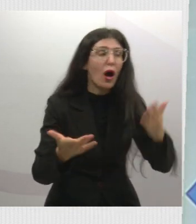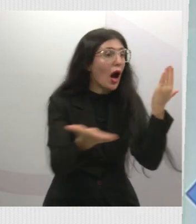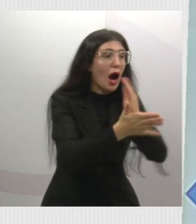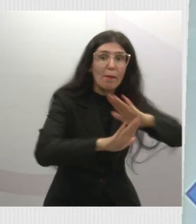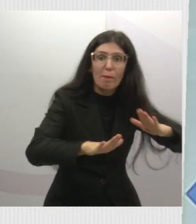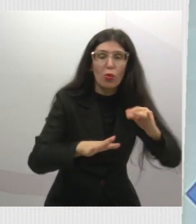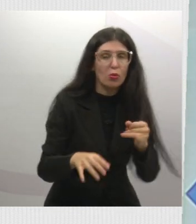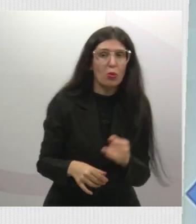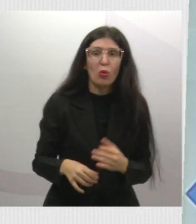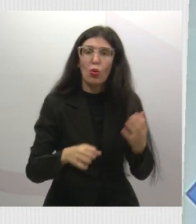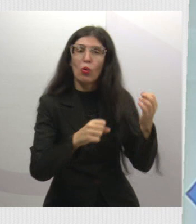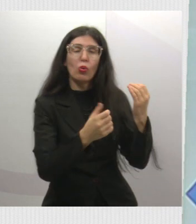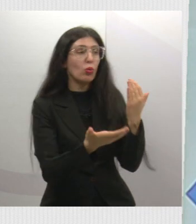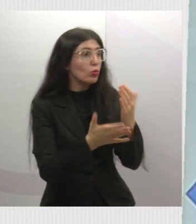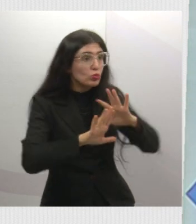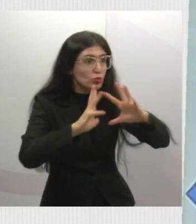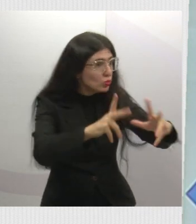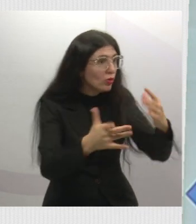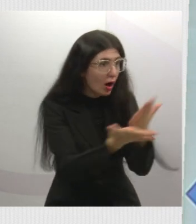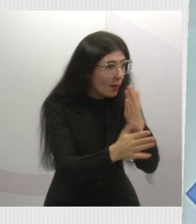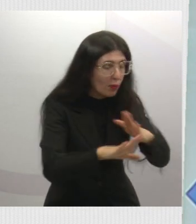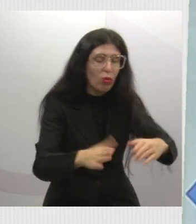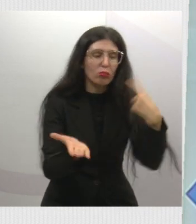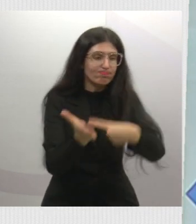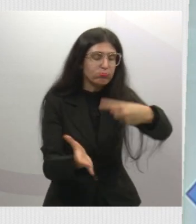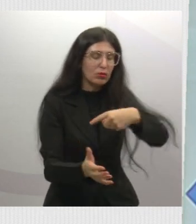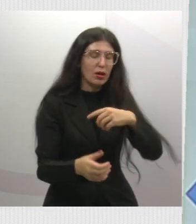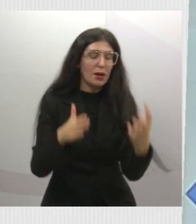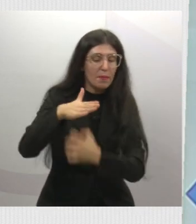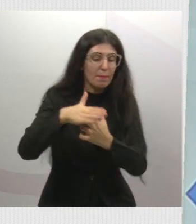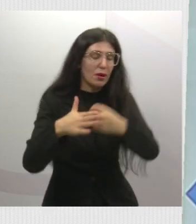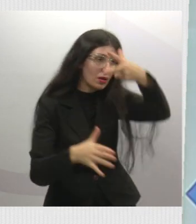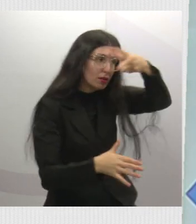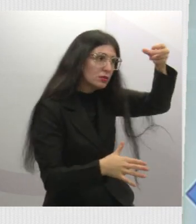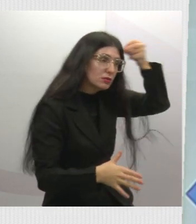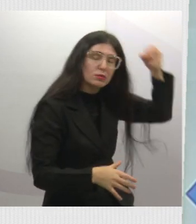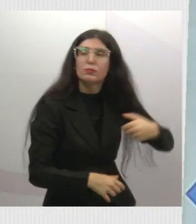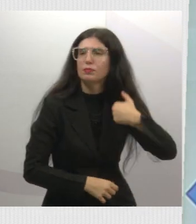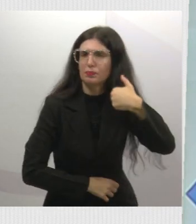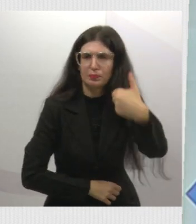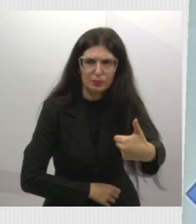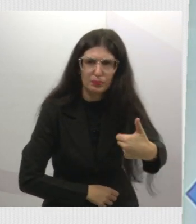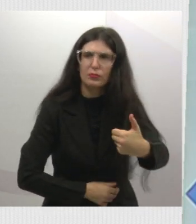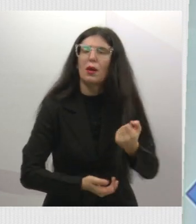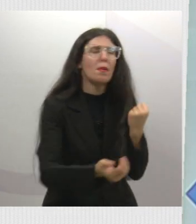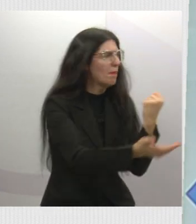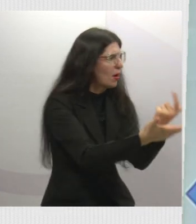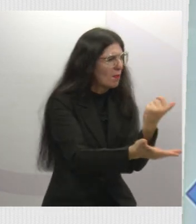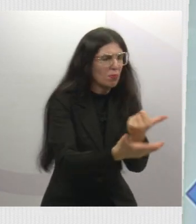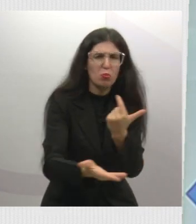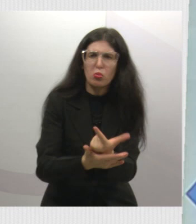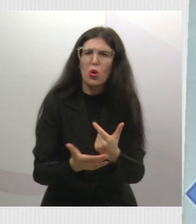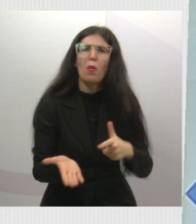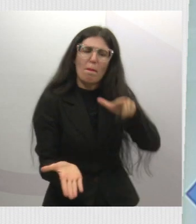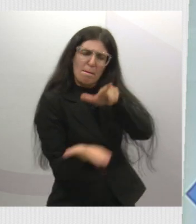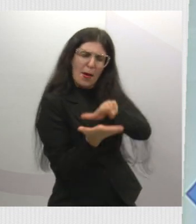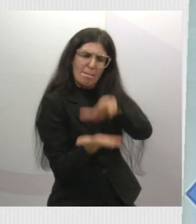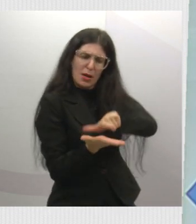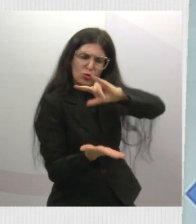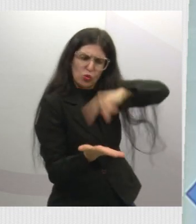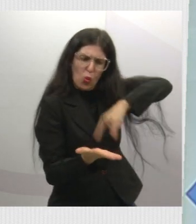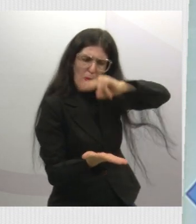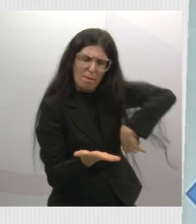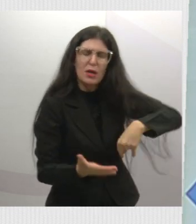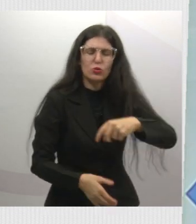exercício de 2019 foram processados todos os pagamentos com as devidas notas